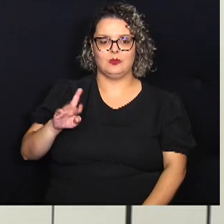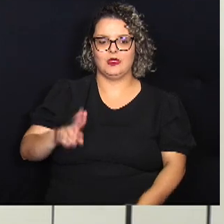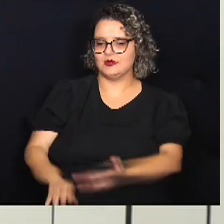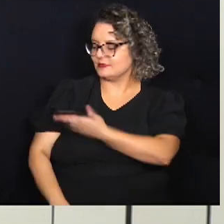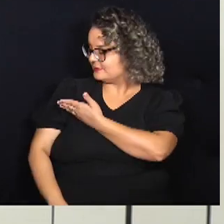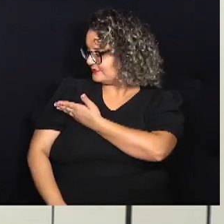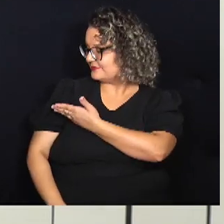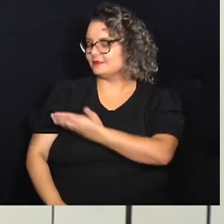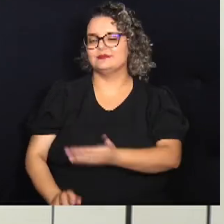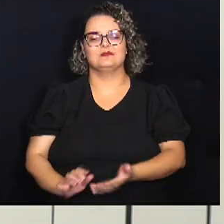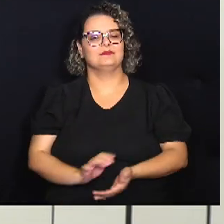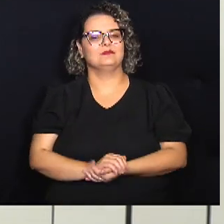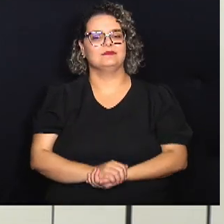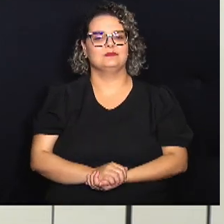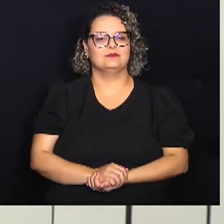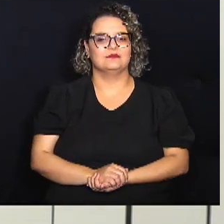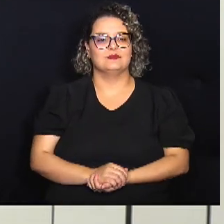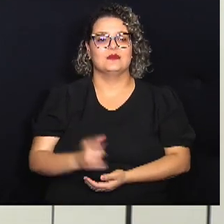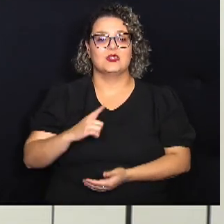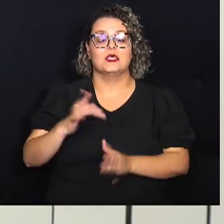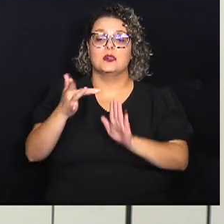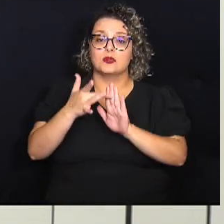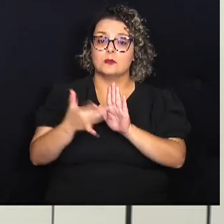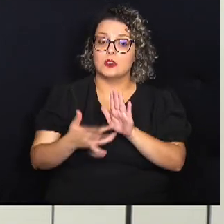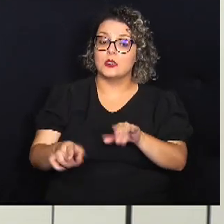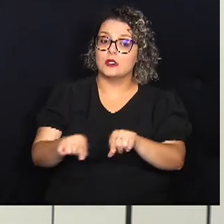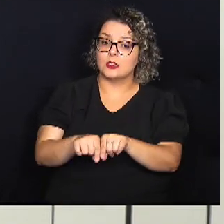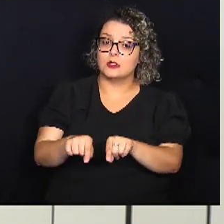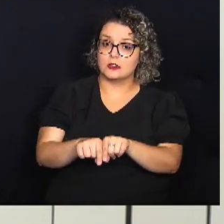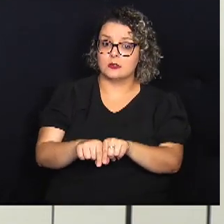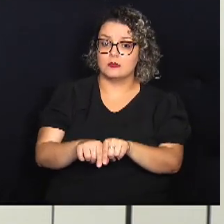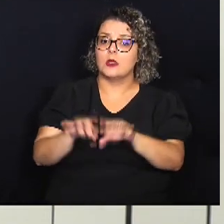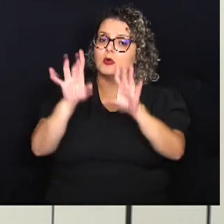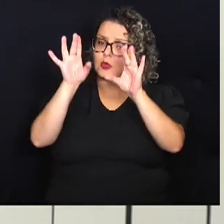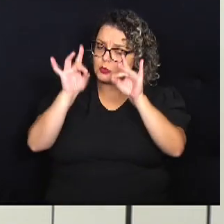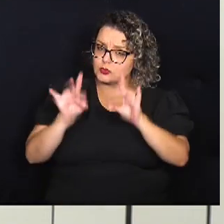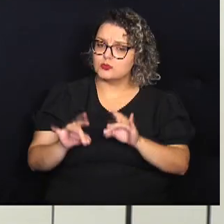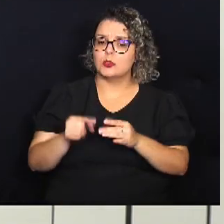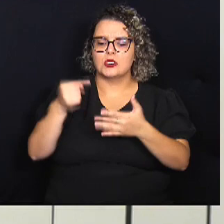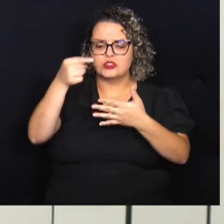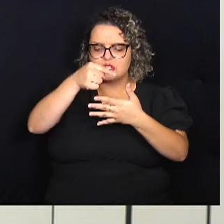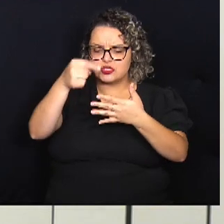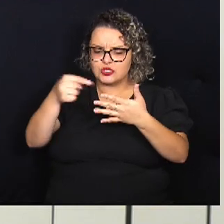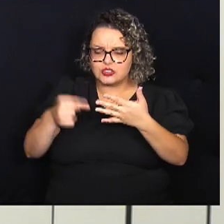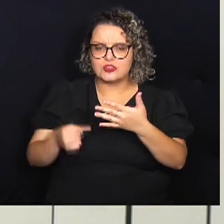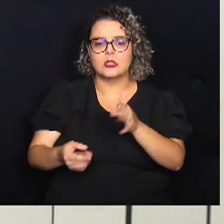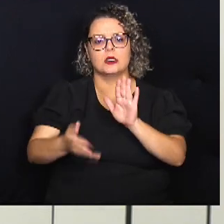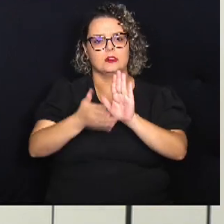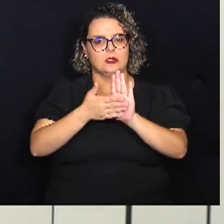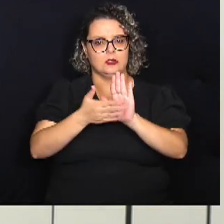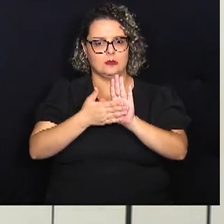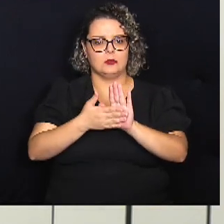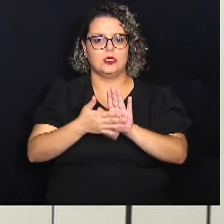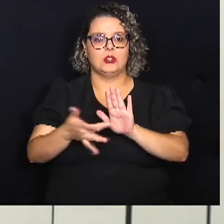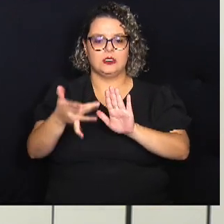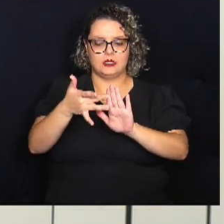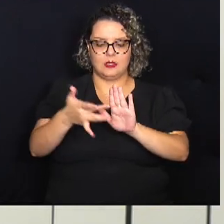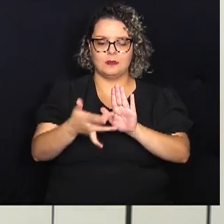www.campinas.sp.leg.br. Anote aí, lá você tem a pauta, tem inclusive o detalhamento de cada uma das propostas da pauta